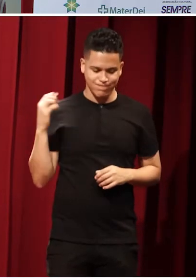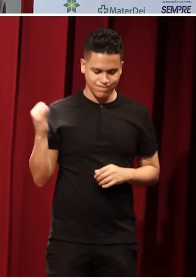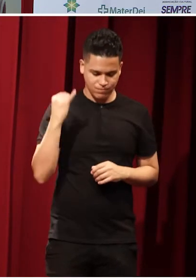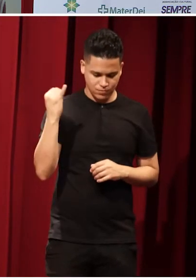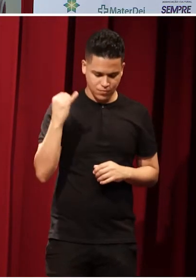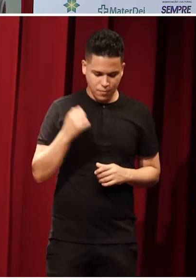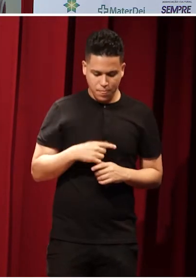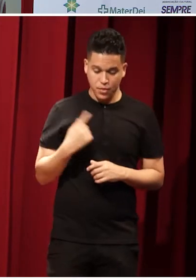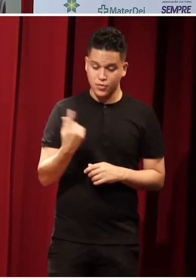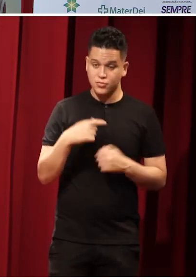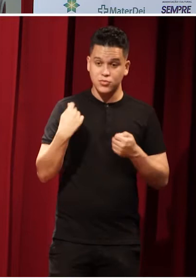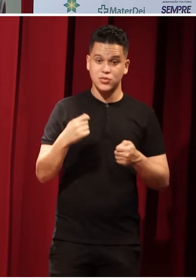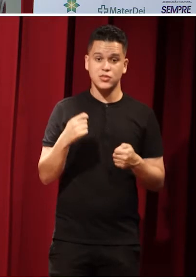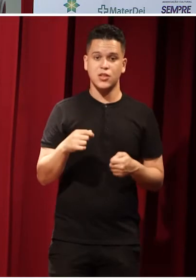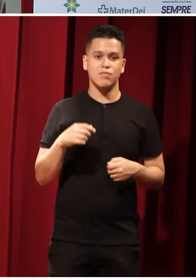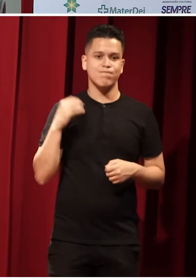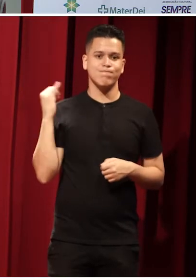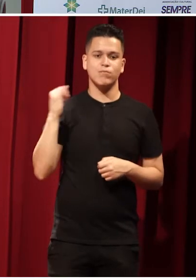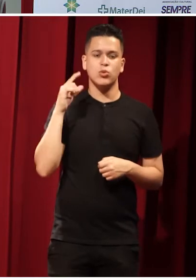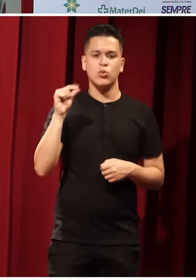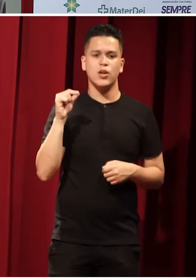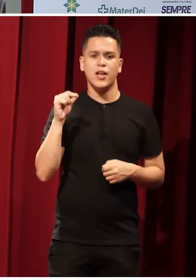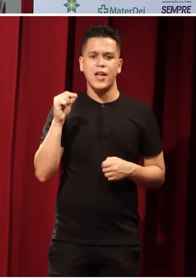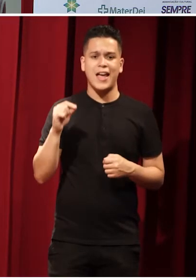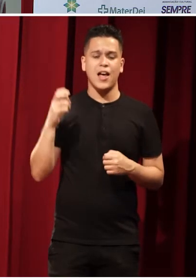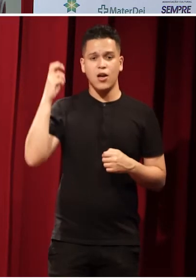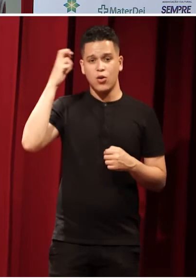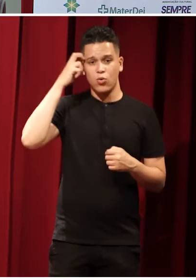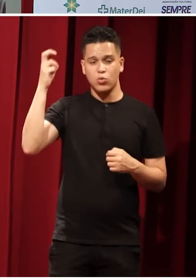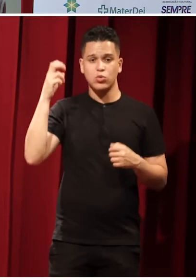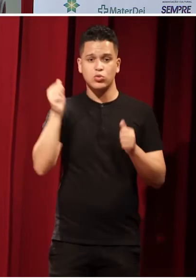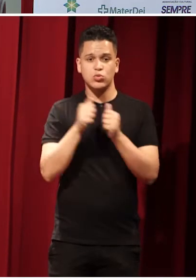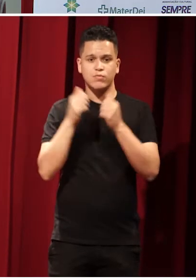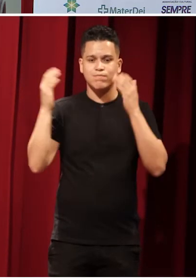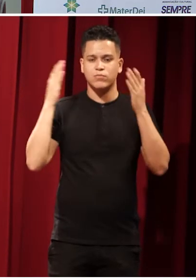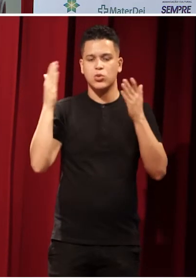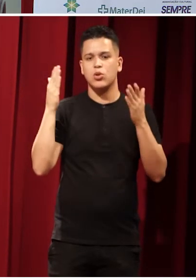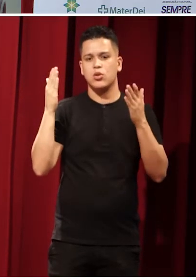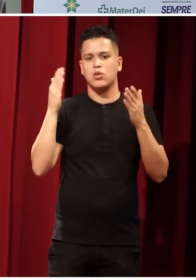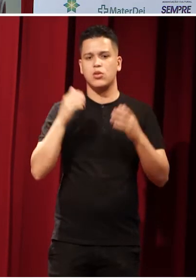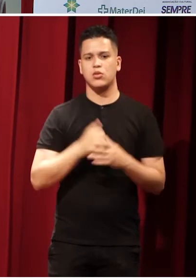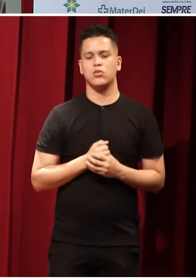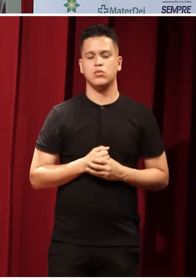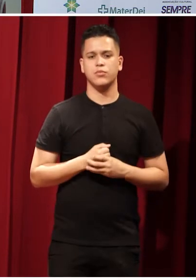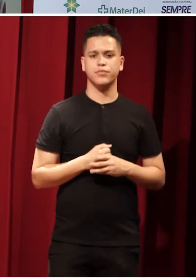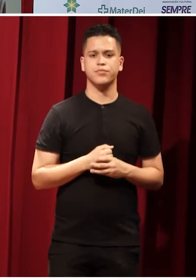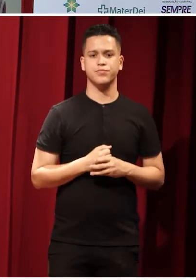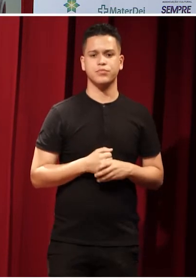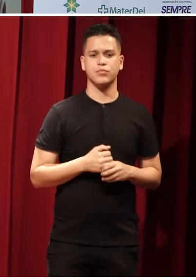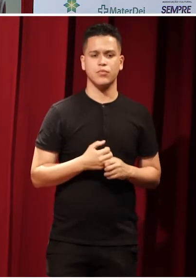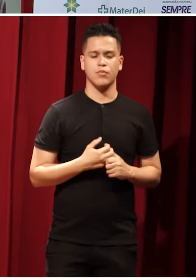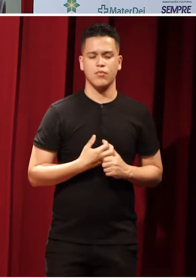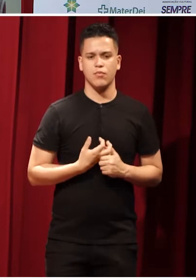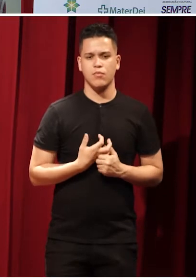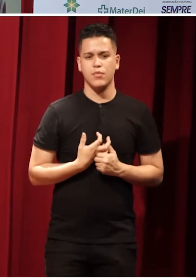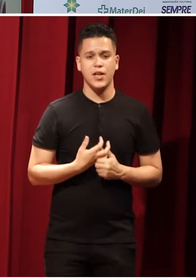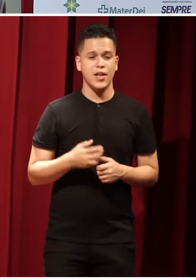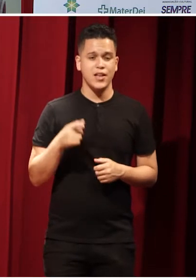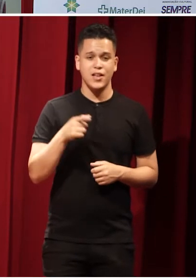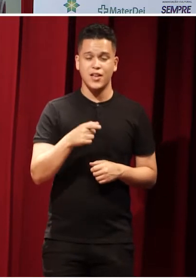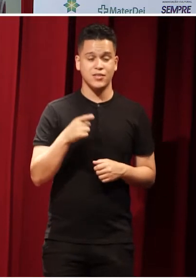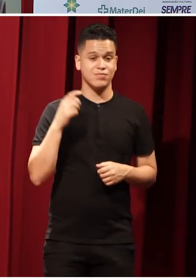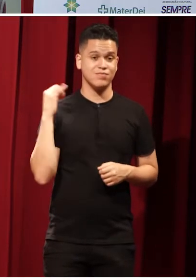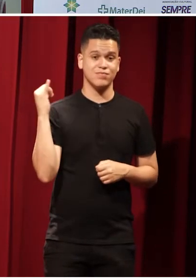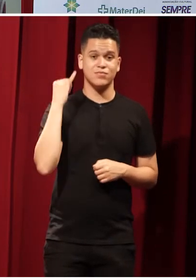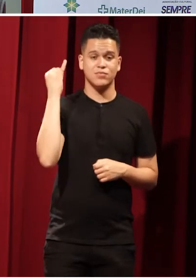A piscicultura, o consumo de peixe, de proteínas vindo da piscicultura no mundo, é mais importante que